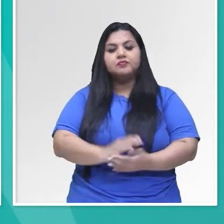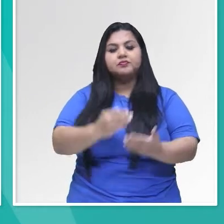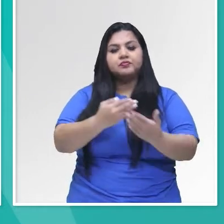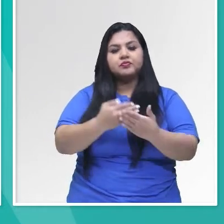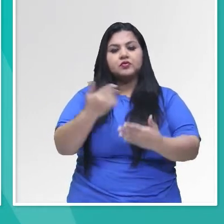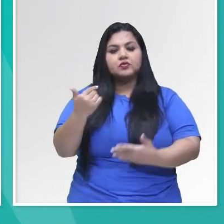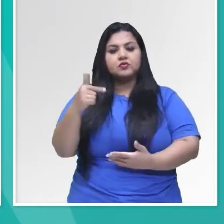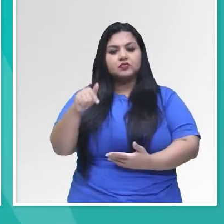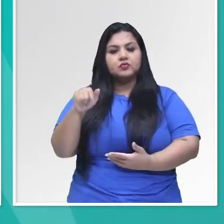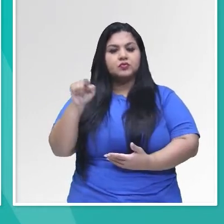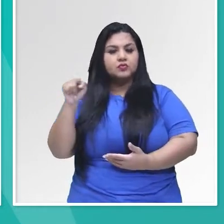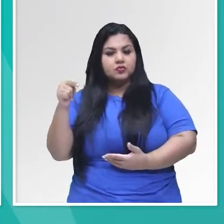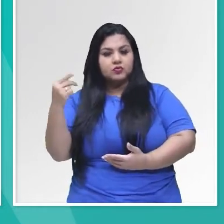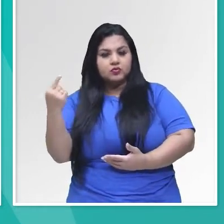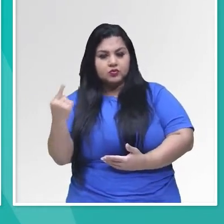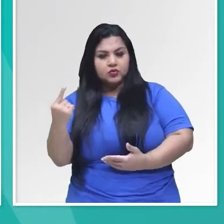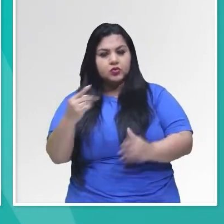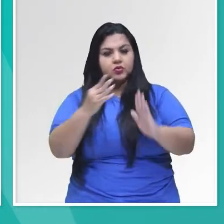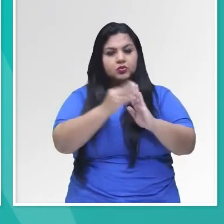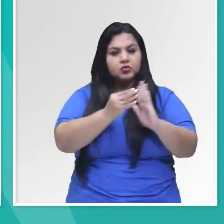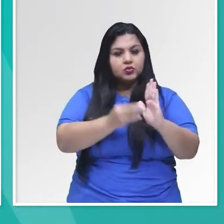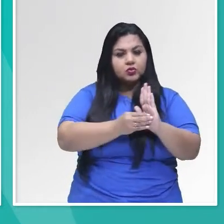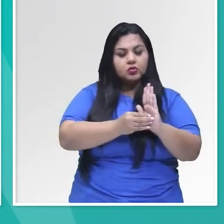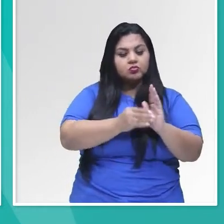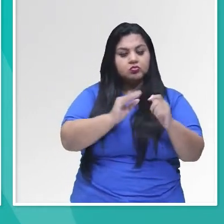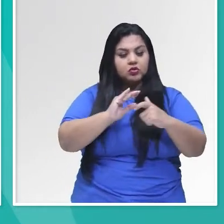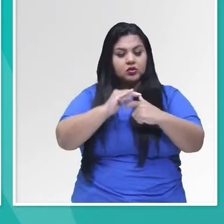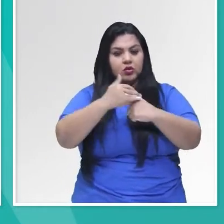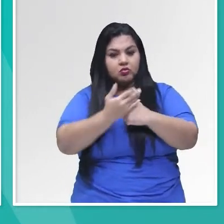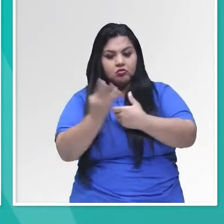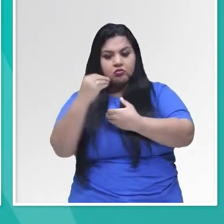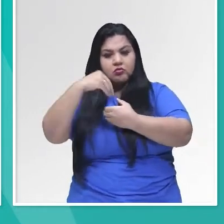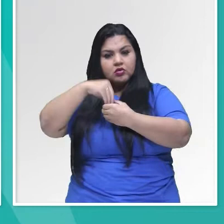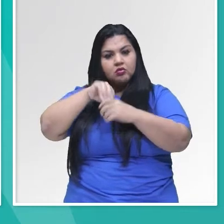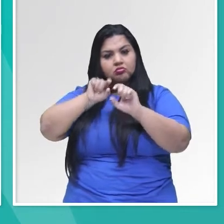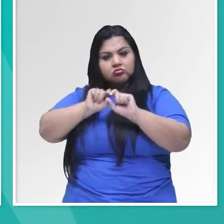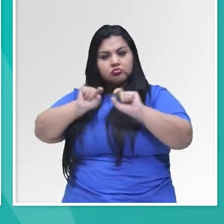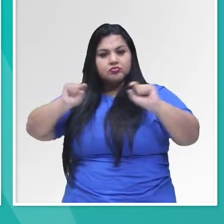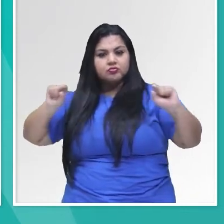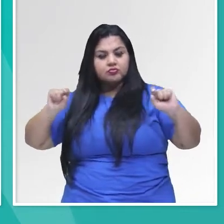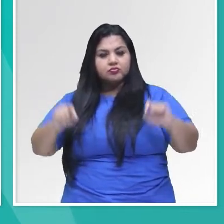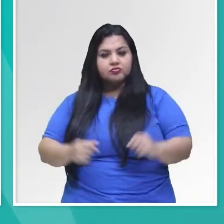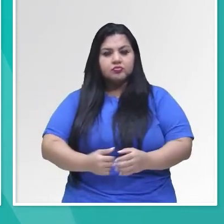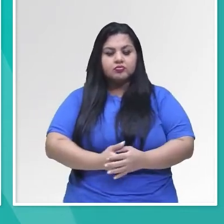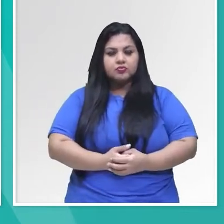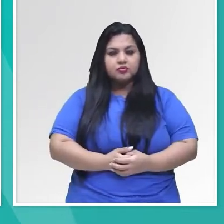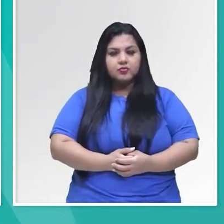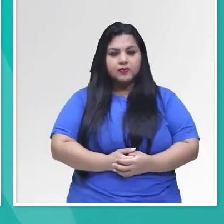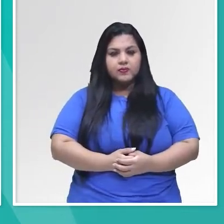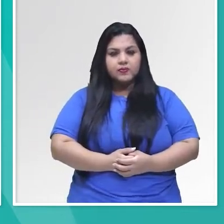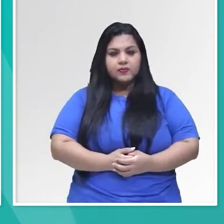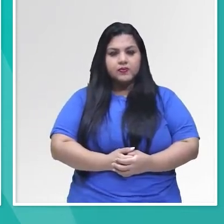Aula 17.1. Conteúdo. Termos integrantes da oração.